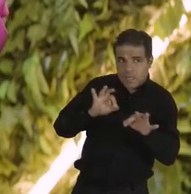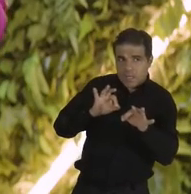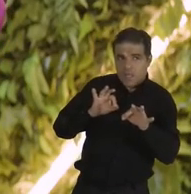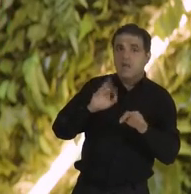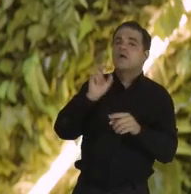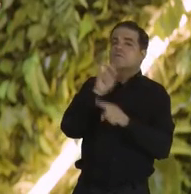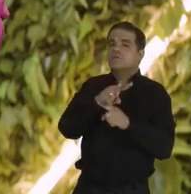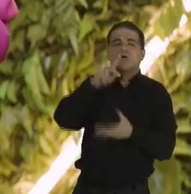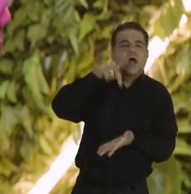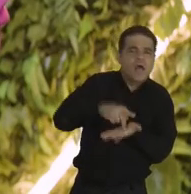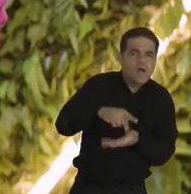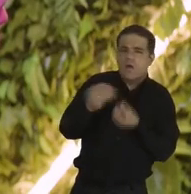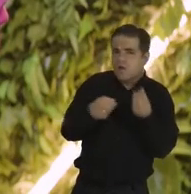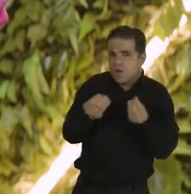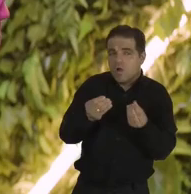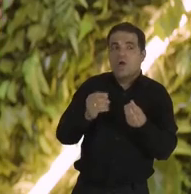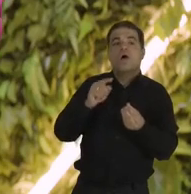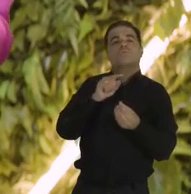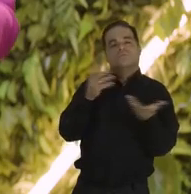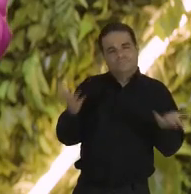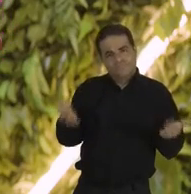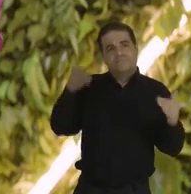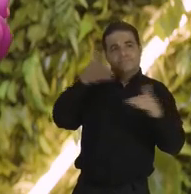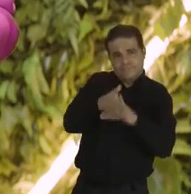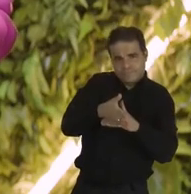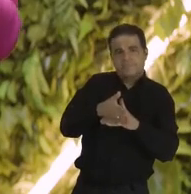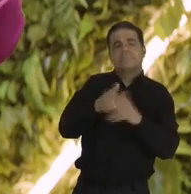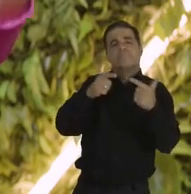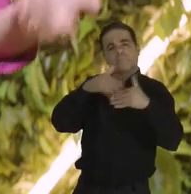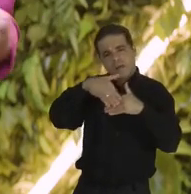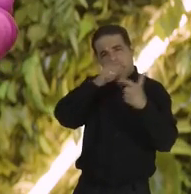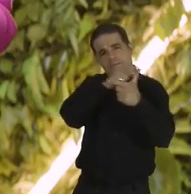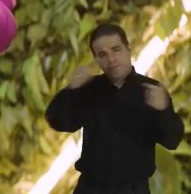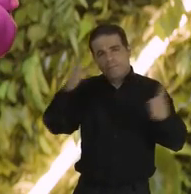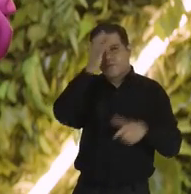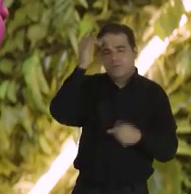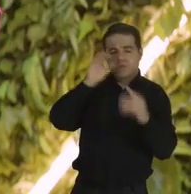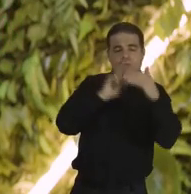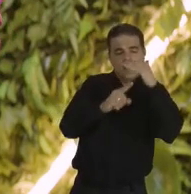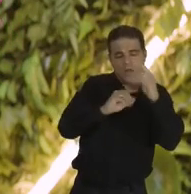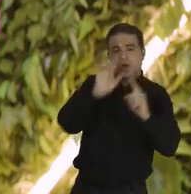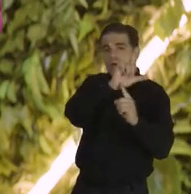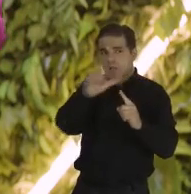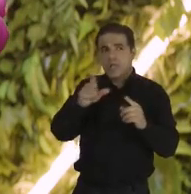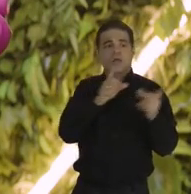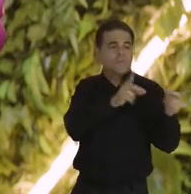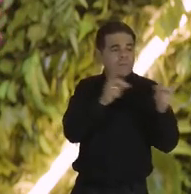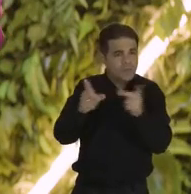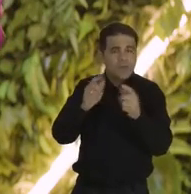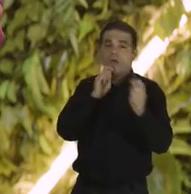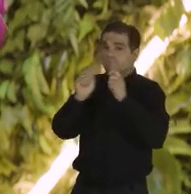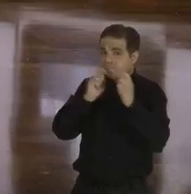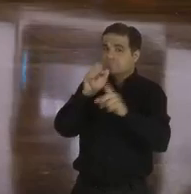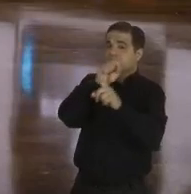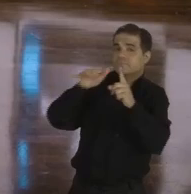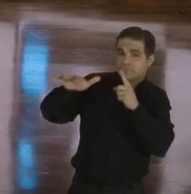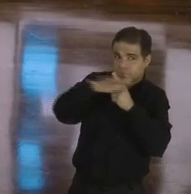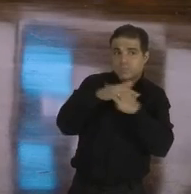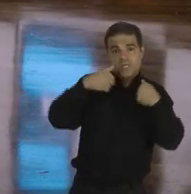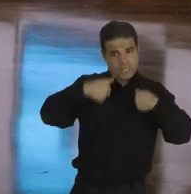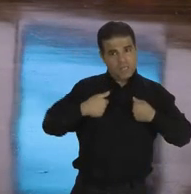só vai se tornar real uma participação mais Ampla das pessoas clientes concessionárias imprensa e sociedade